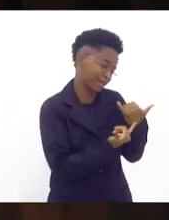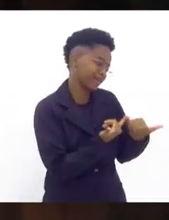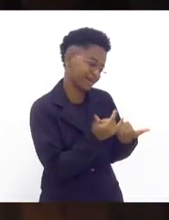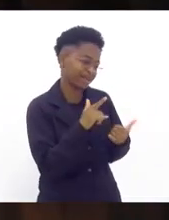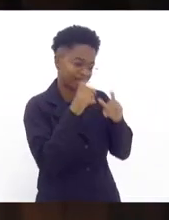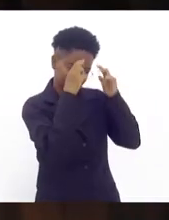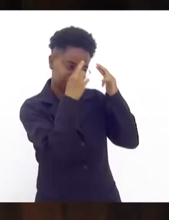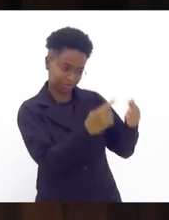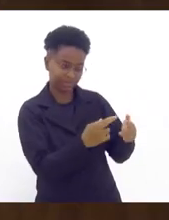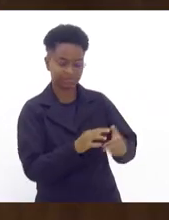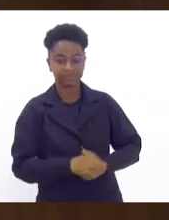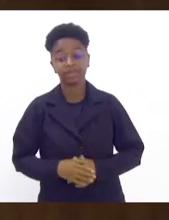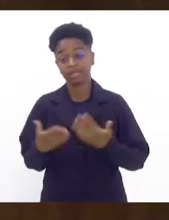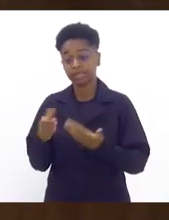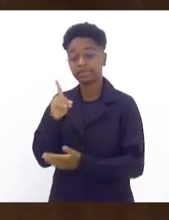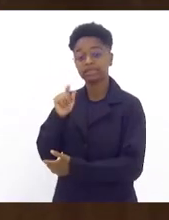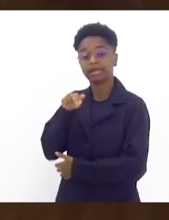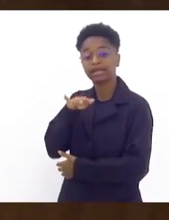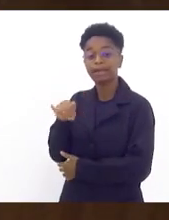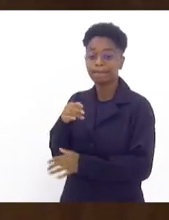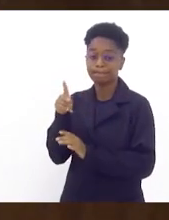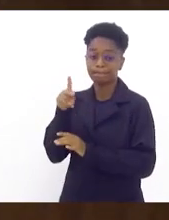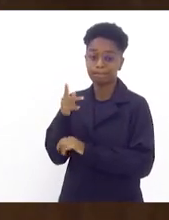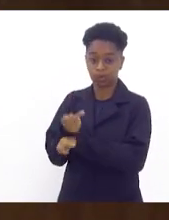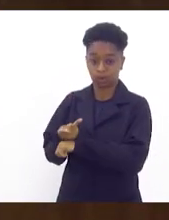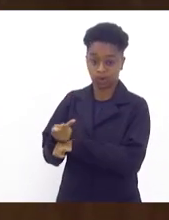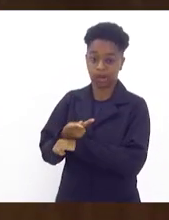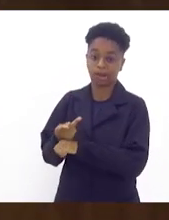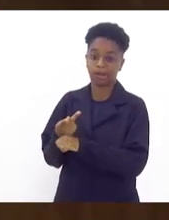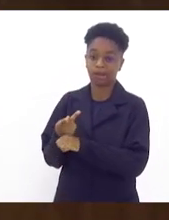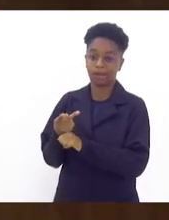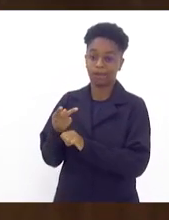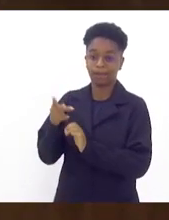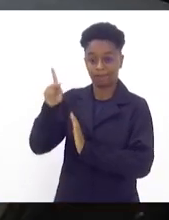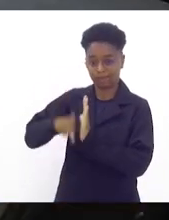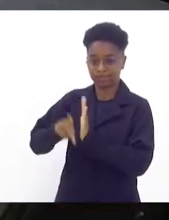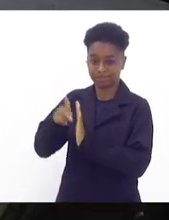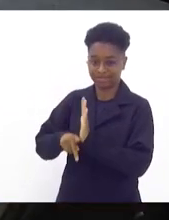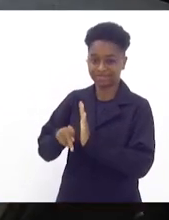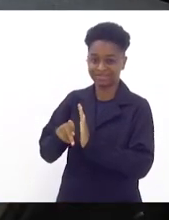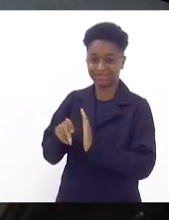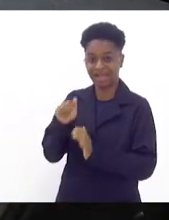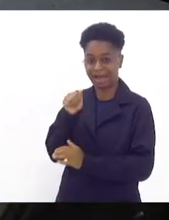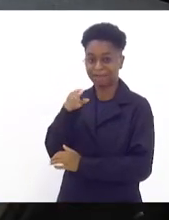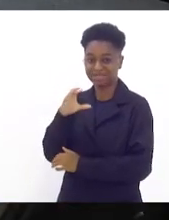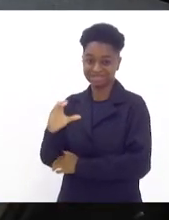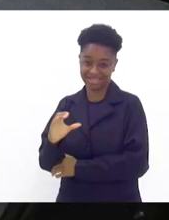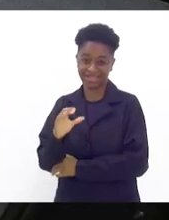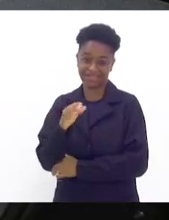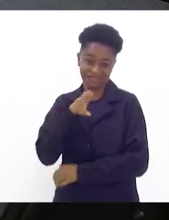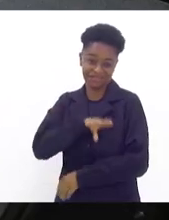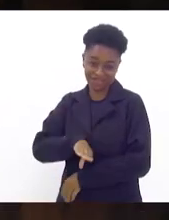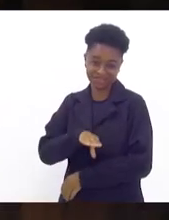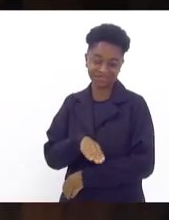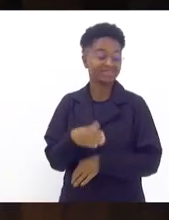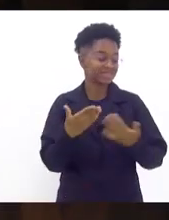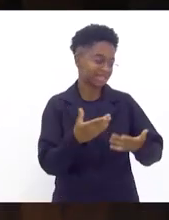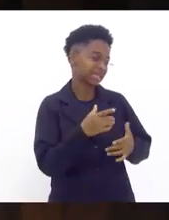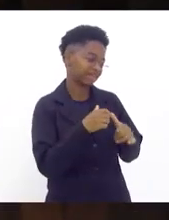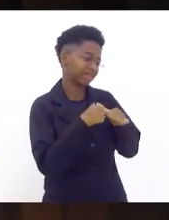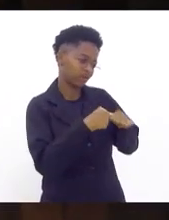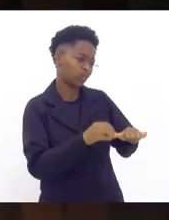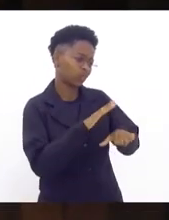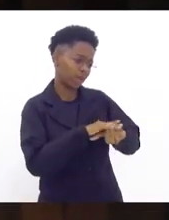respeito A Dani Monteiro está lá procurando projeto de alfabetização, o ABC, né? Sei, do Vasco. É que como ela é vascaína doente, ela estaria aqui